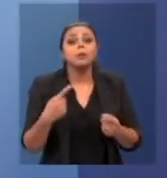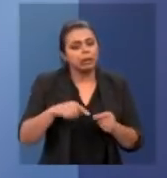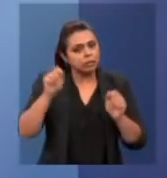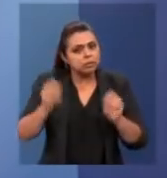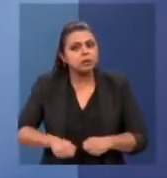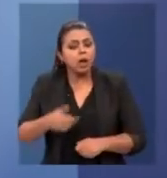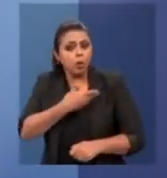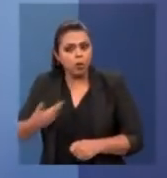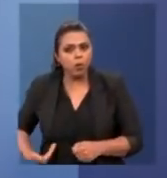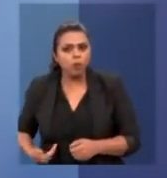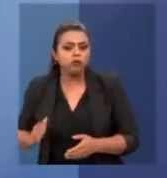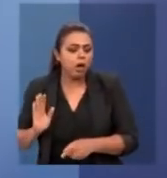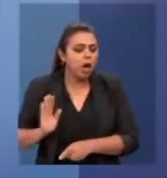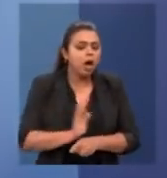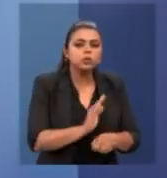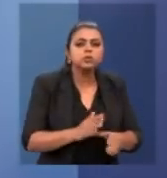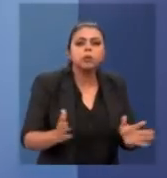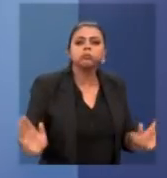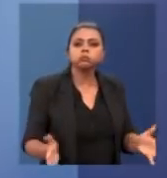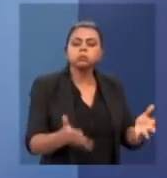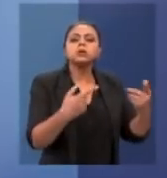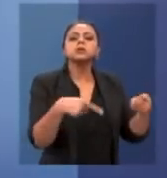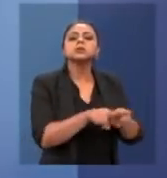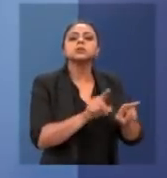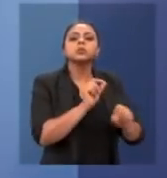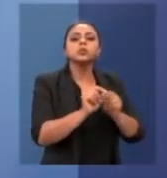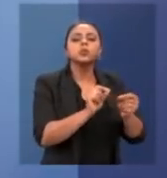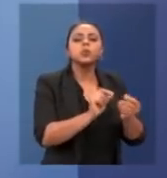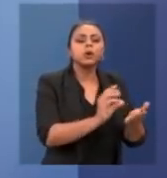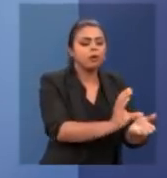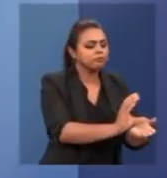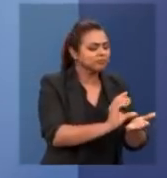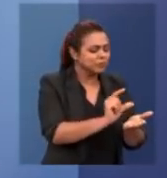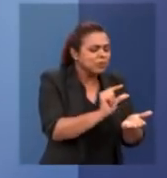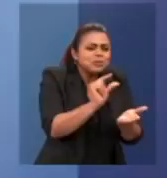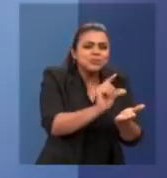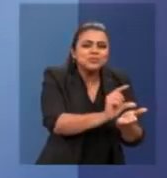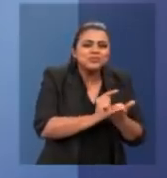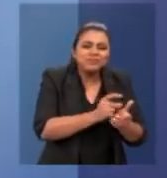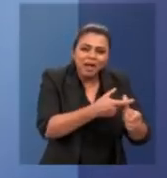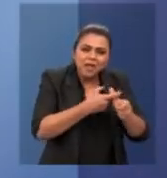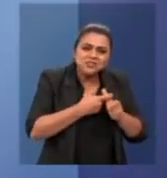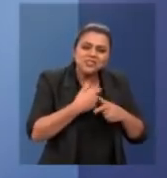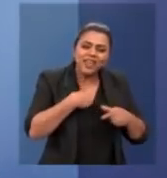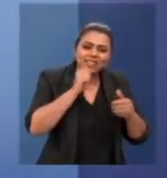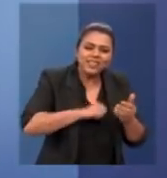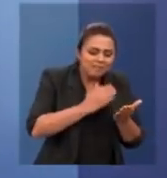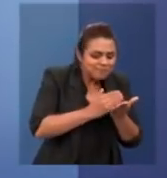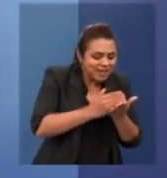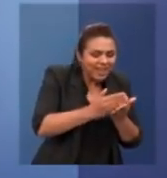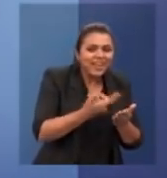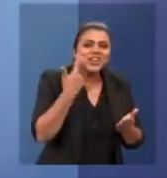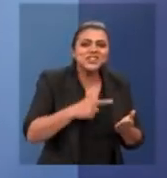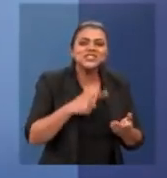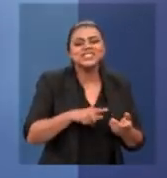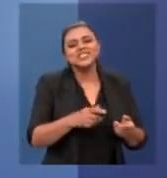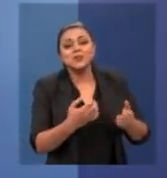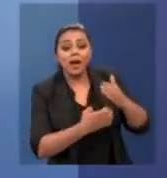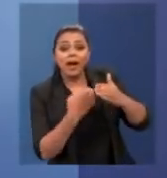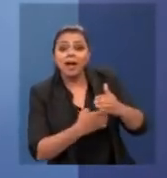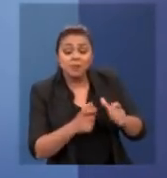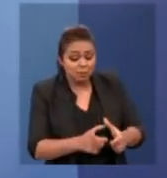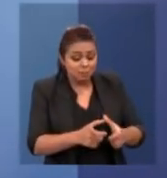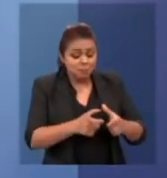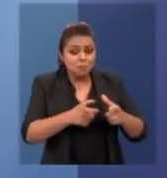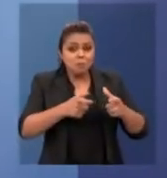na questão de estimular através de crédito que ele pode proporcionar para que negócios sejam feitos nessa escala de micro e pequena empresa